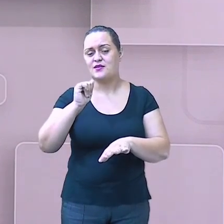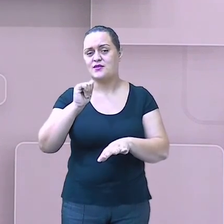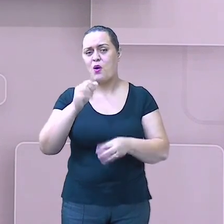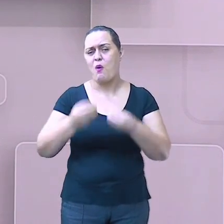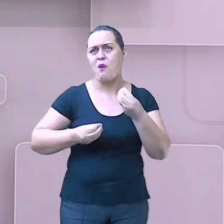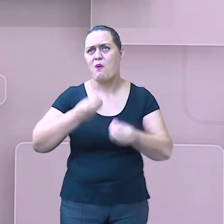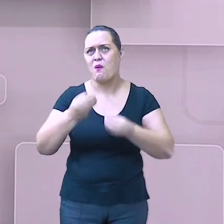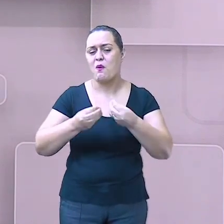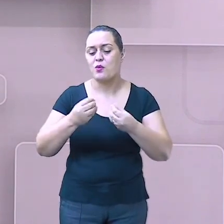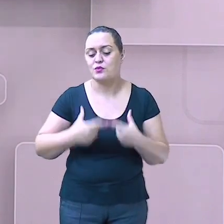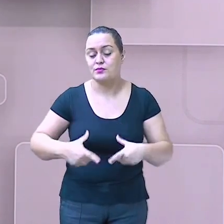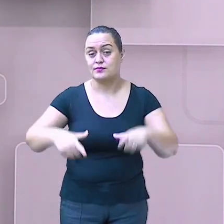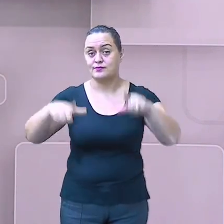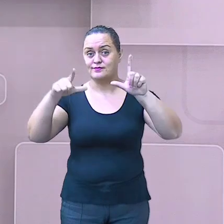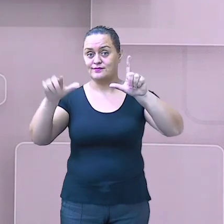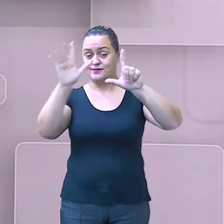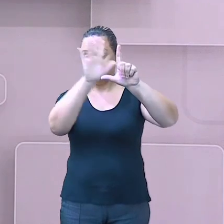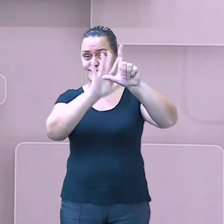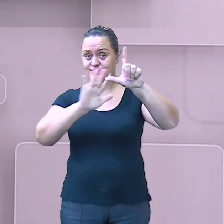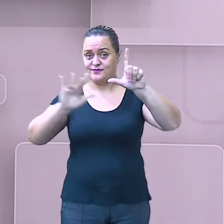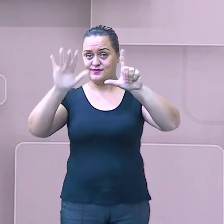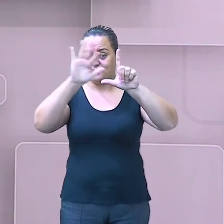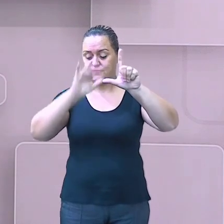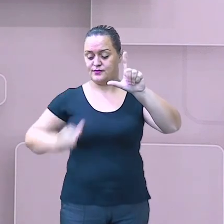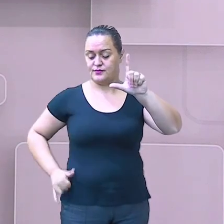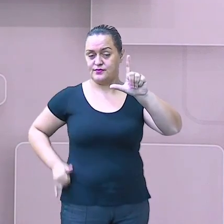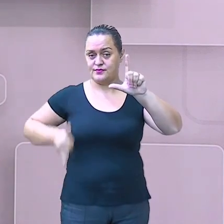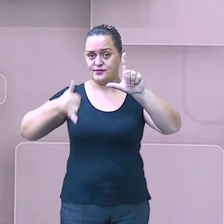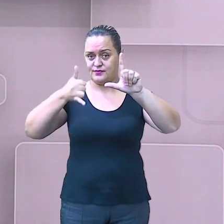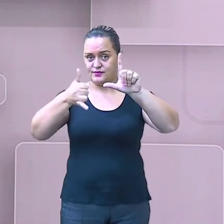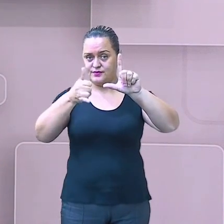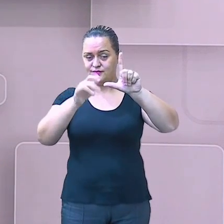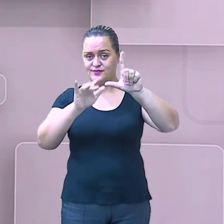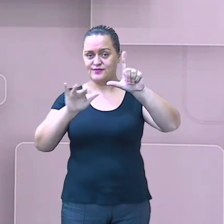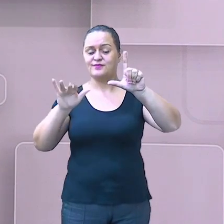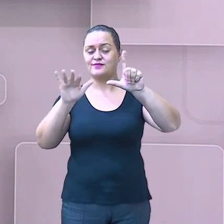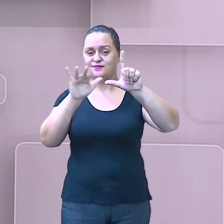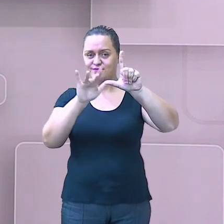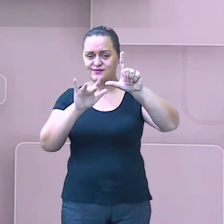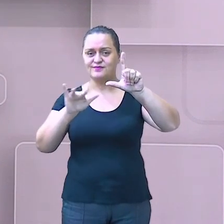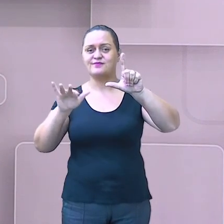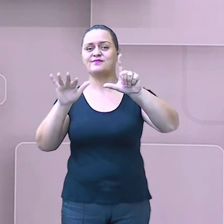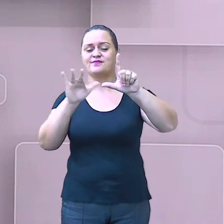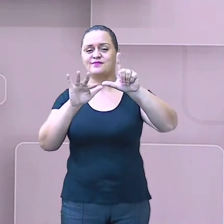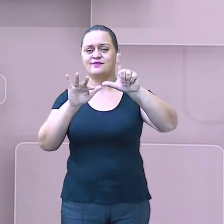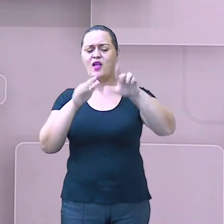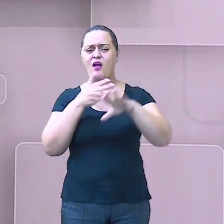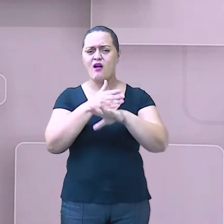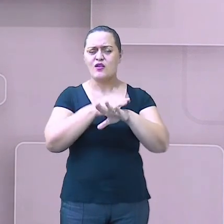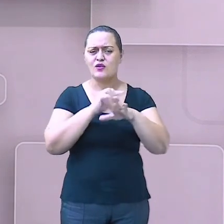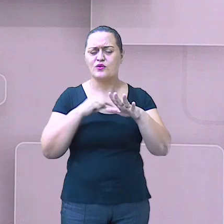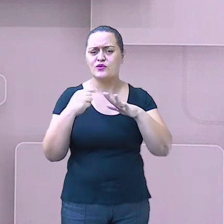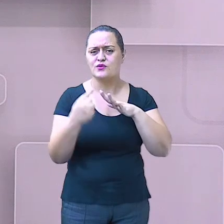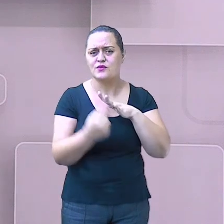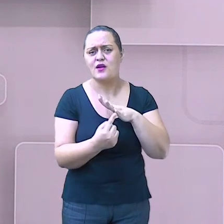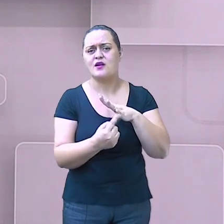a câmera do nosso celular para a imagem que aparece no canto da tela. Acesse nossas redes sociais e